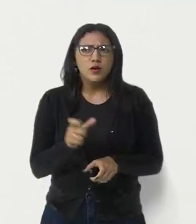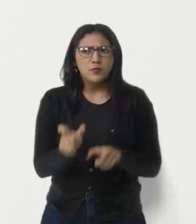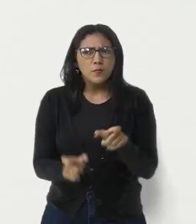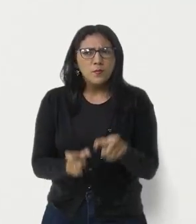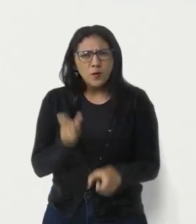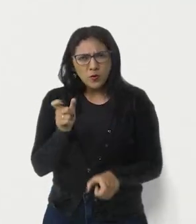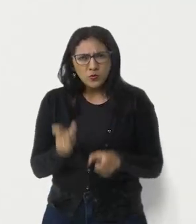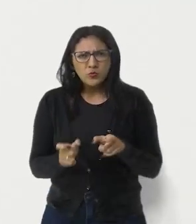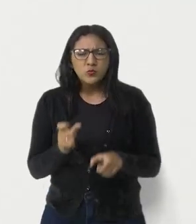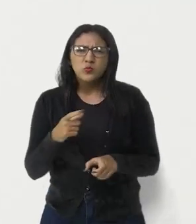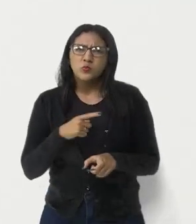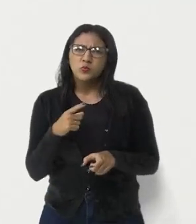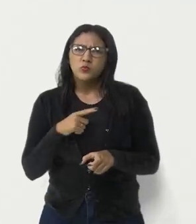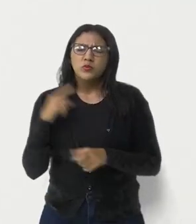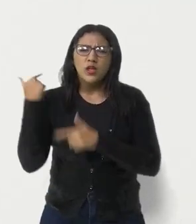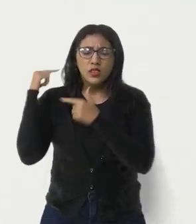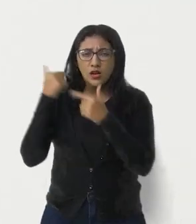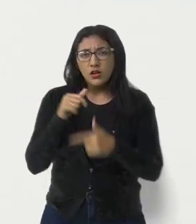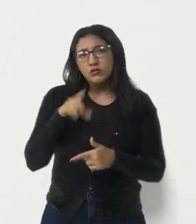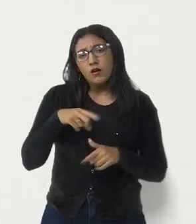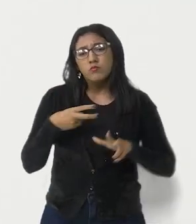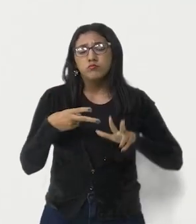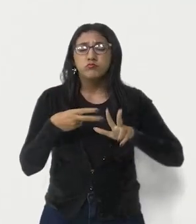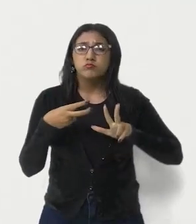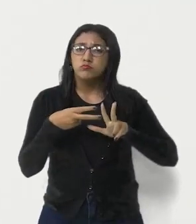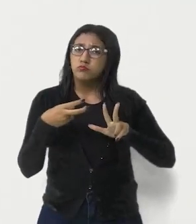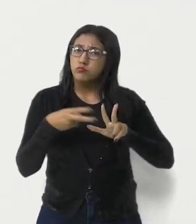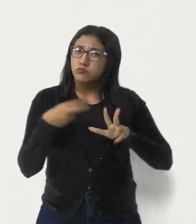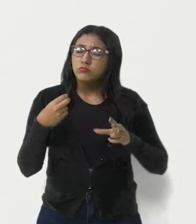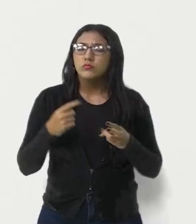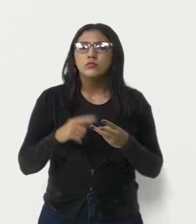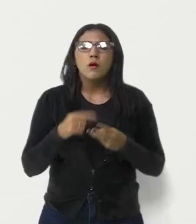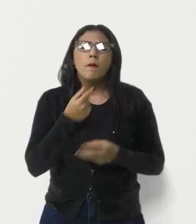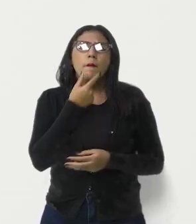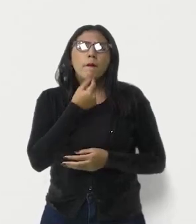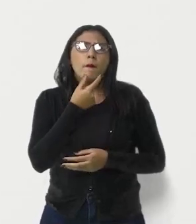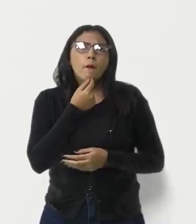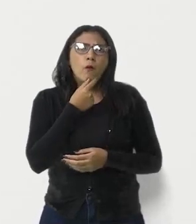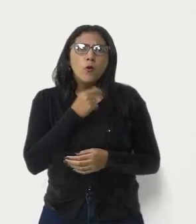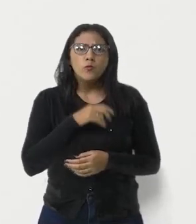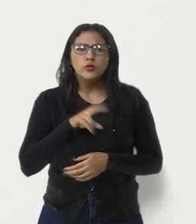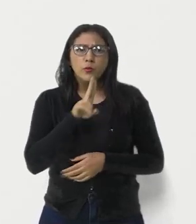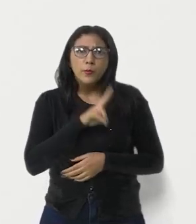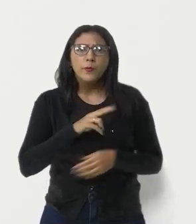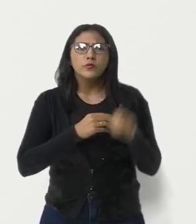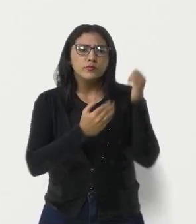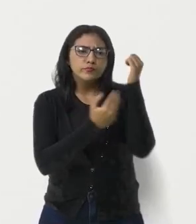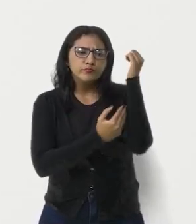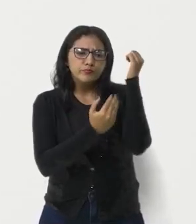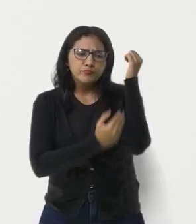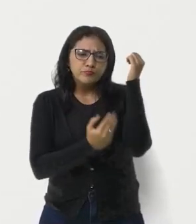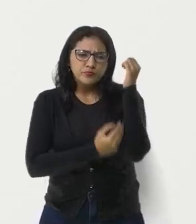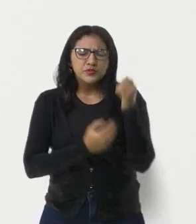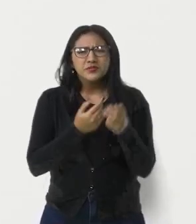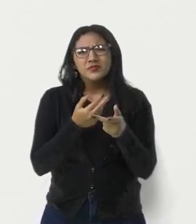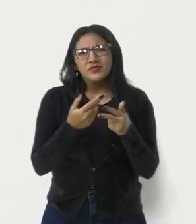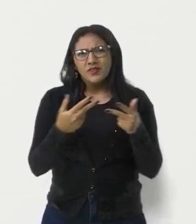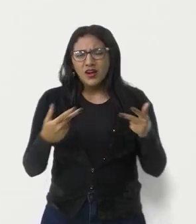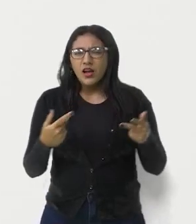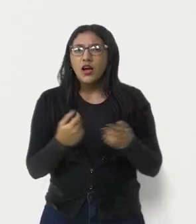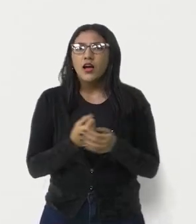floresta amazônica podem ser os indígenas, os seringueiros, os castanheiros, também os pescadores,